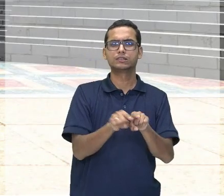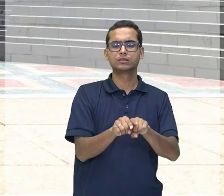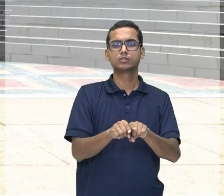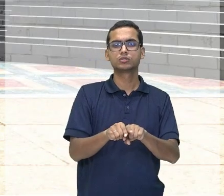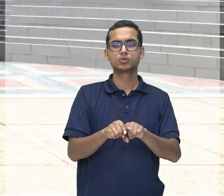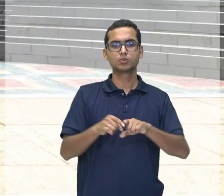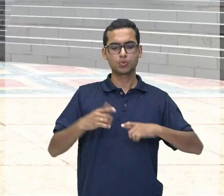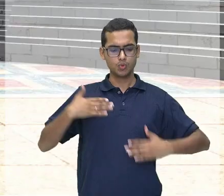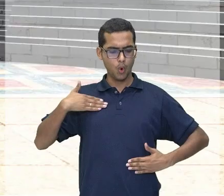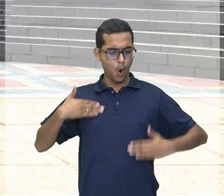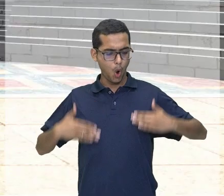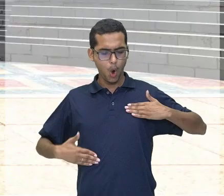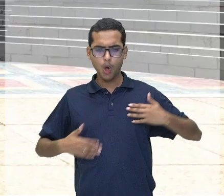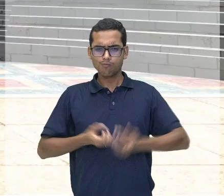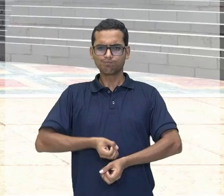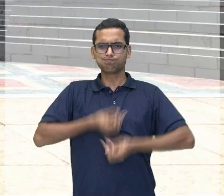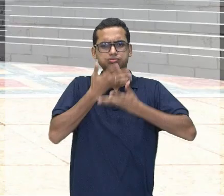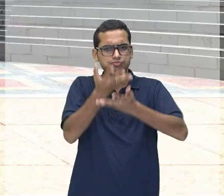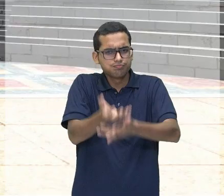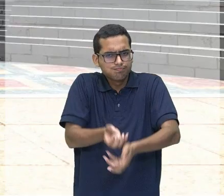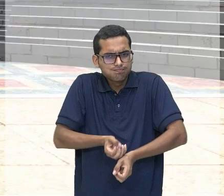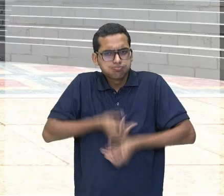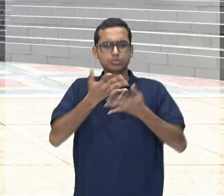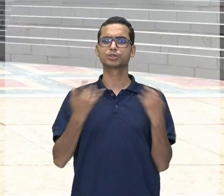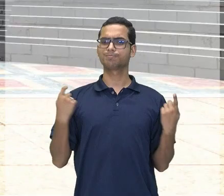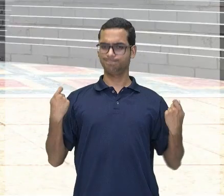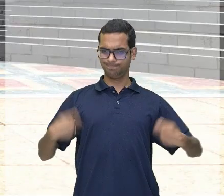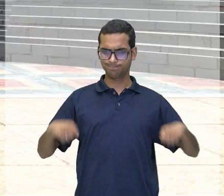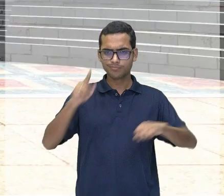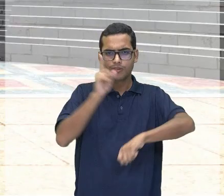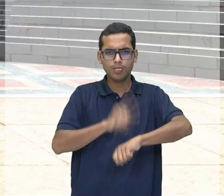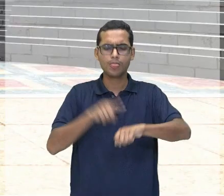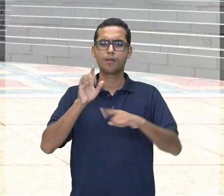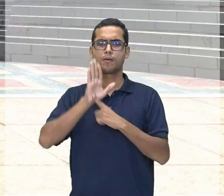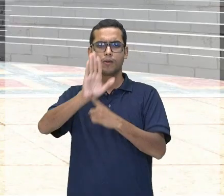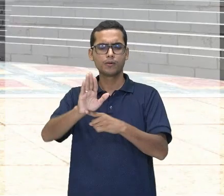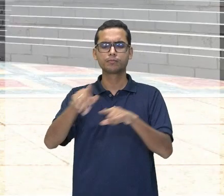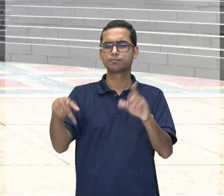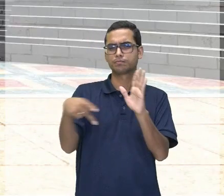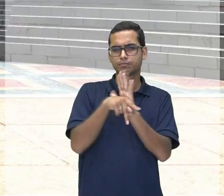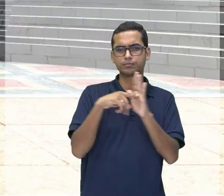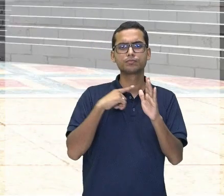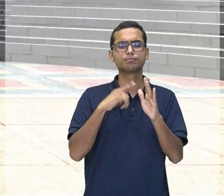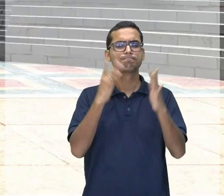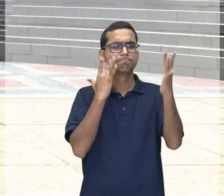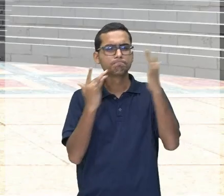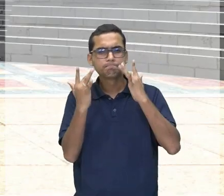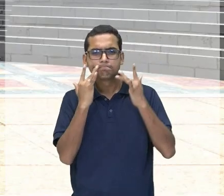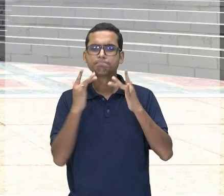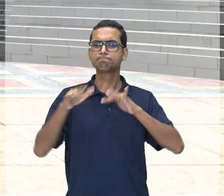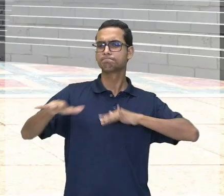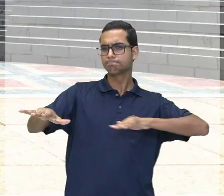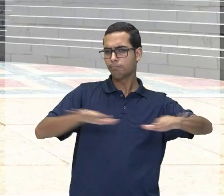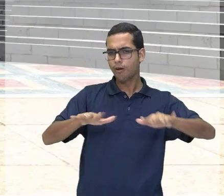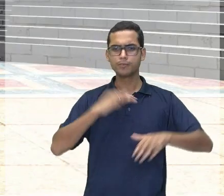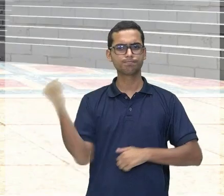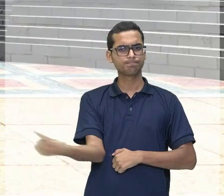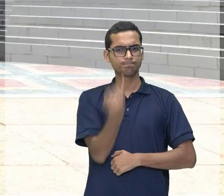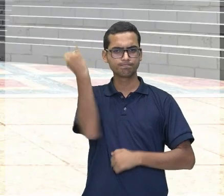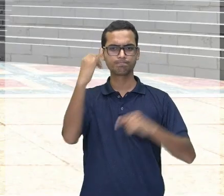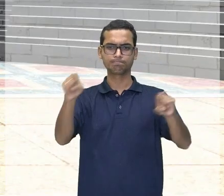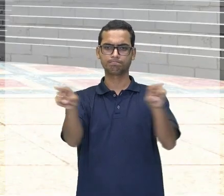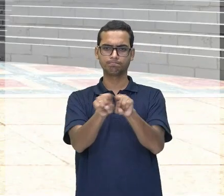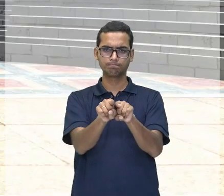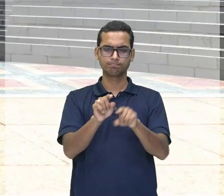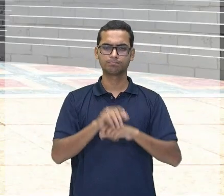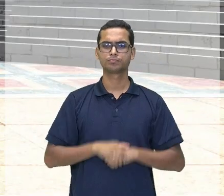falar também aí durante, né, a nossa encenação, a questão dos movimentos, tá bom? Continuando, quando se trata